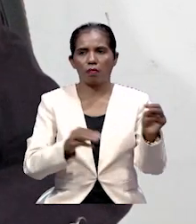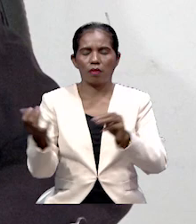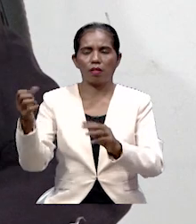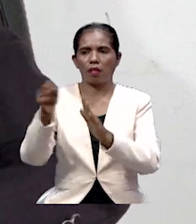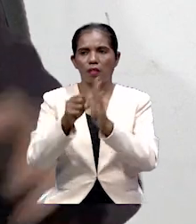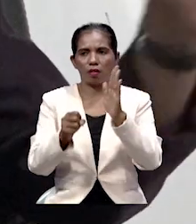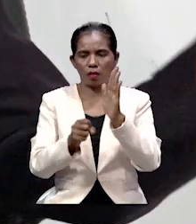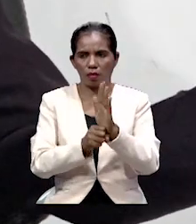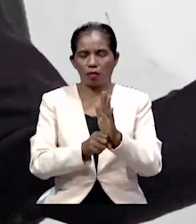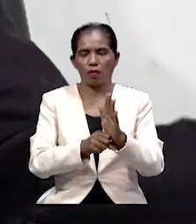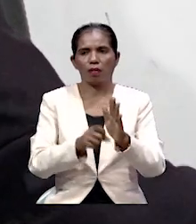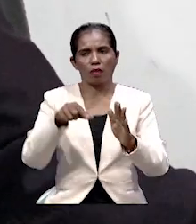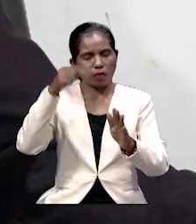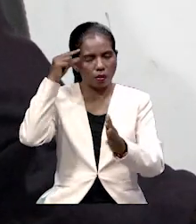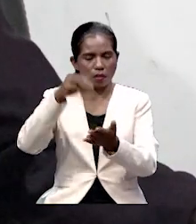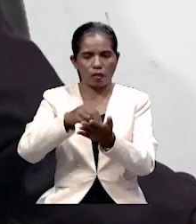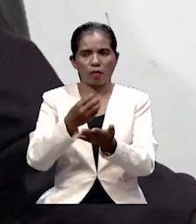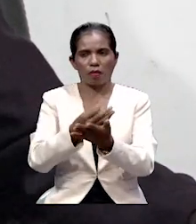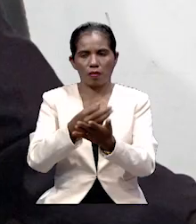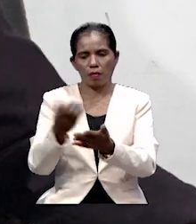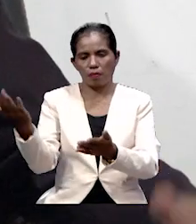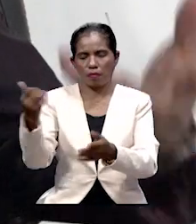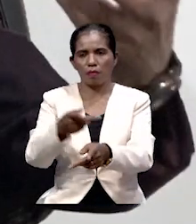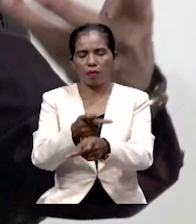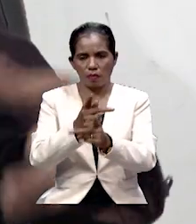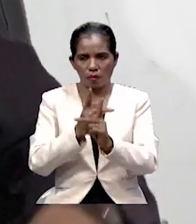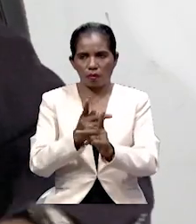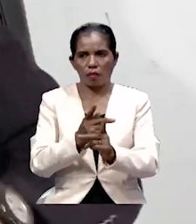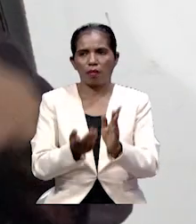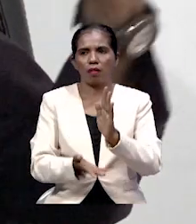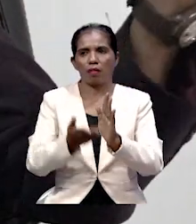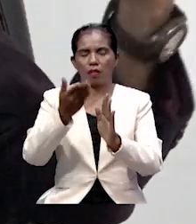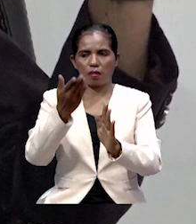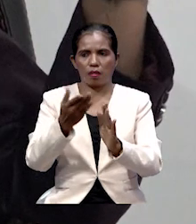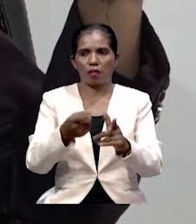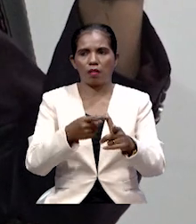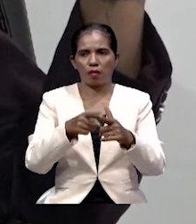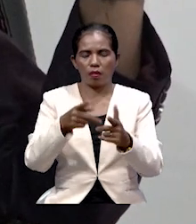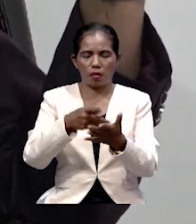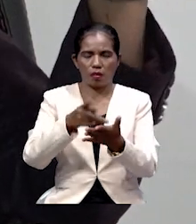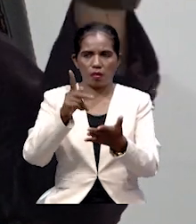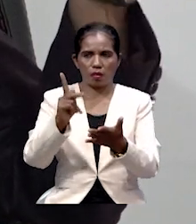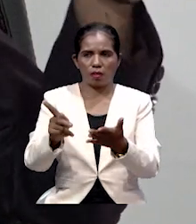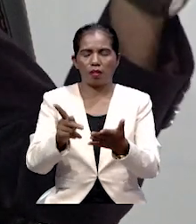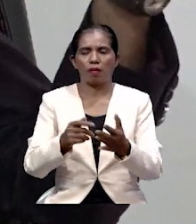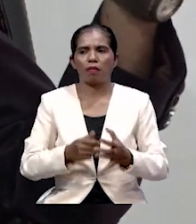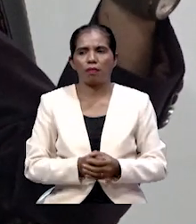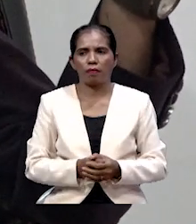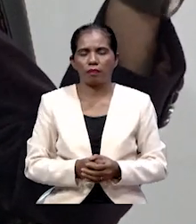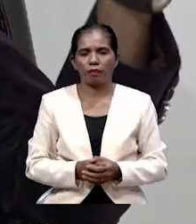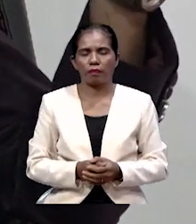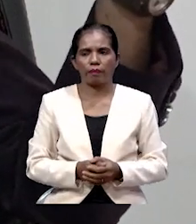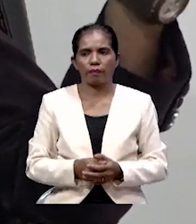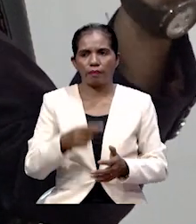vai investor. Governo ta osa nye banco, imi ba credit, depois investe, ha sai produção, depois sei banco, sei passas.